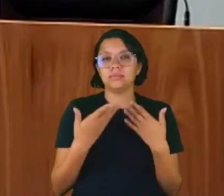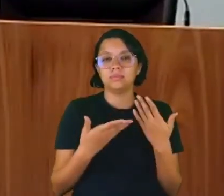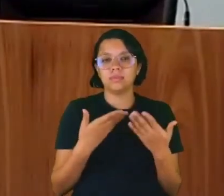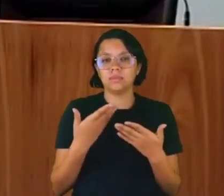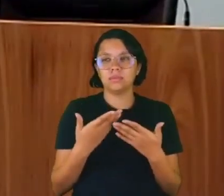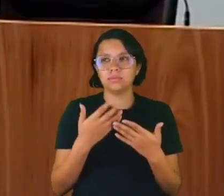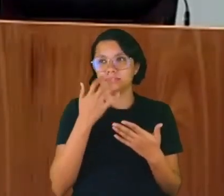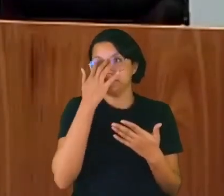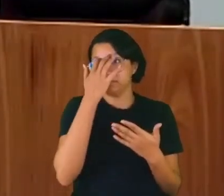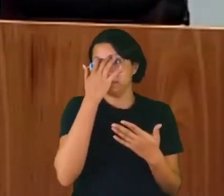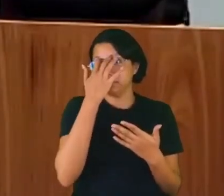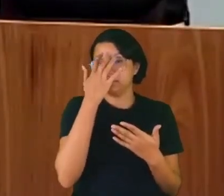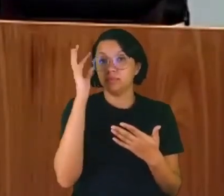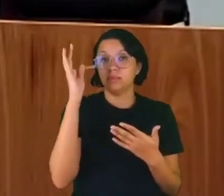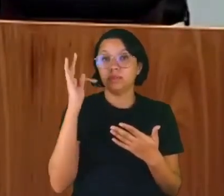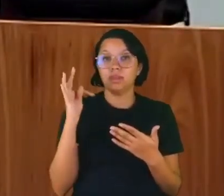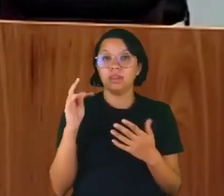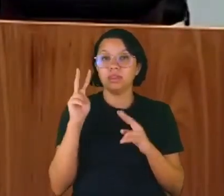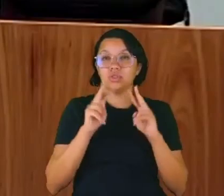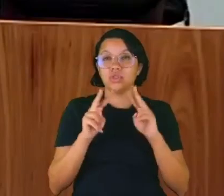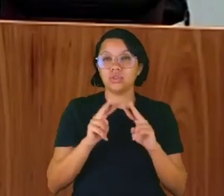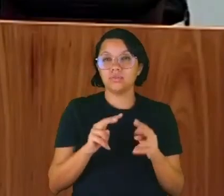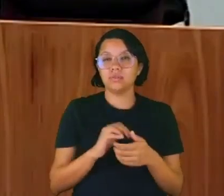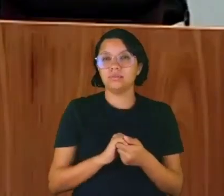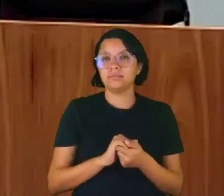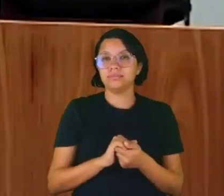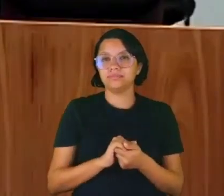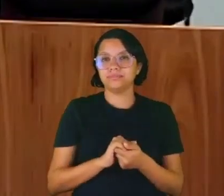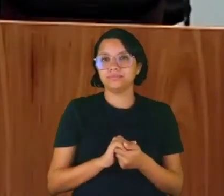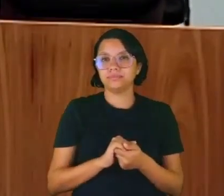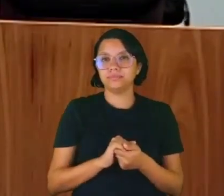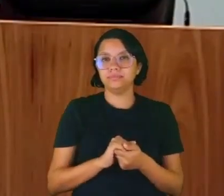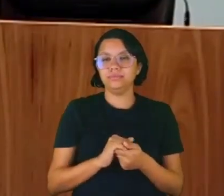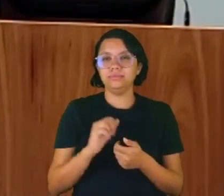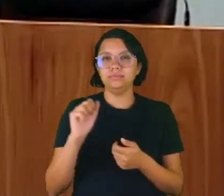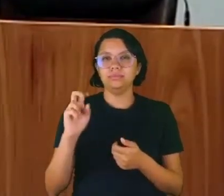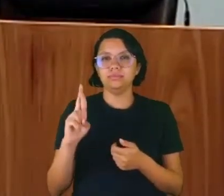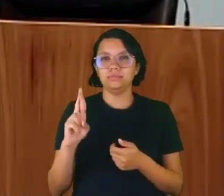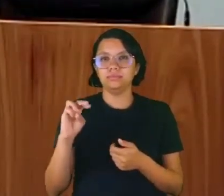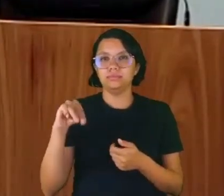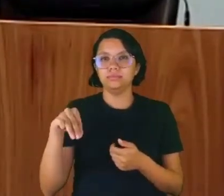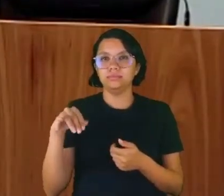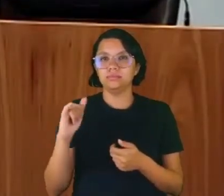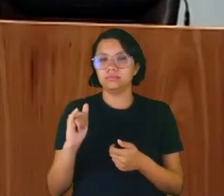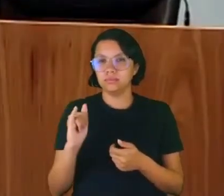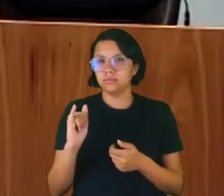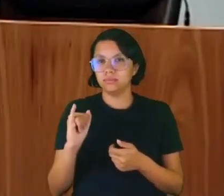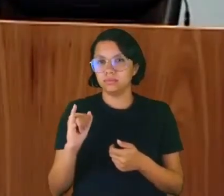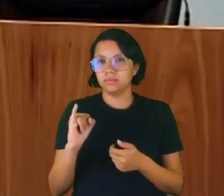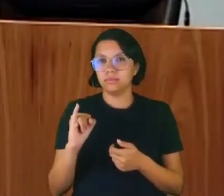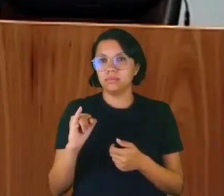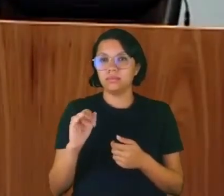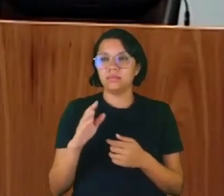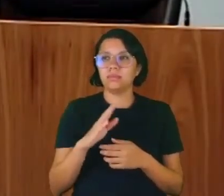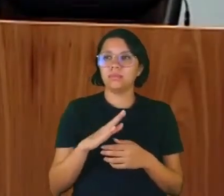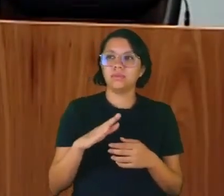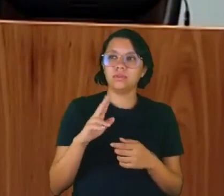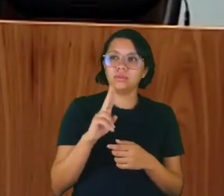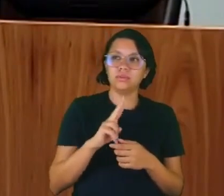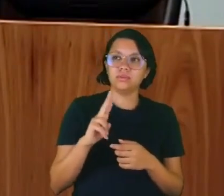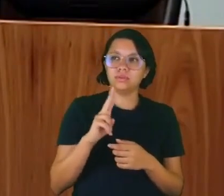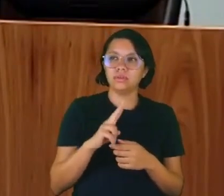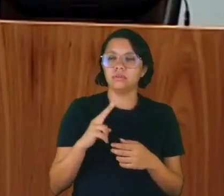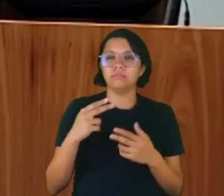quando, naquelas teses de revisão da RMI, pelo IRSM, pela